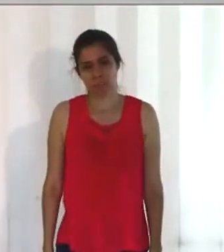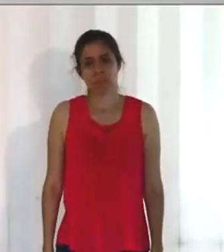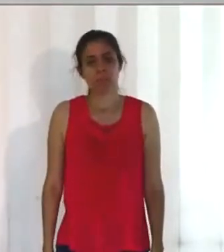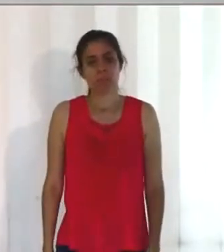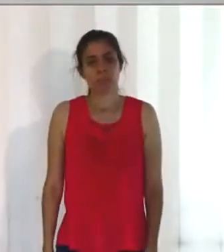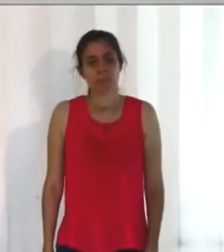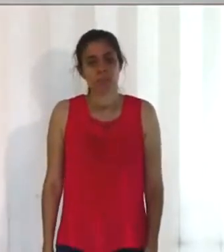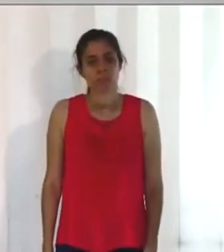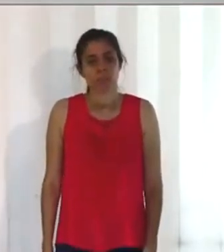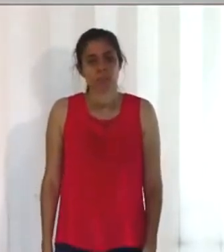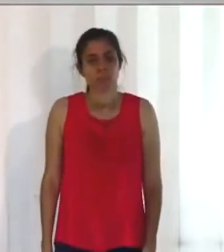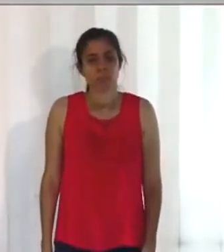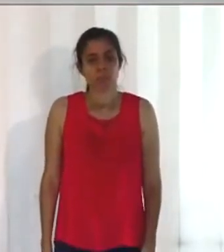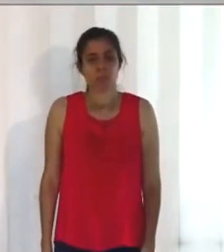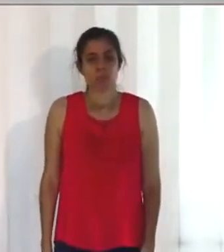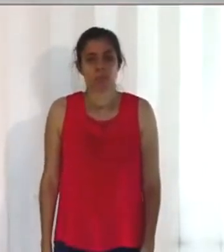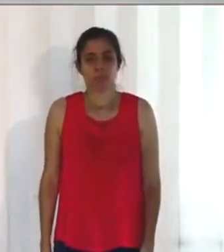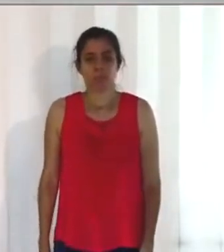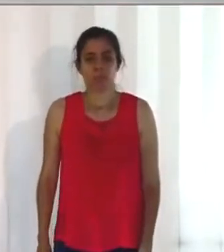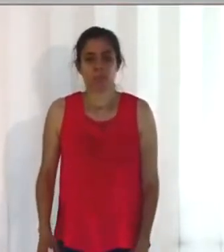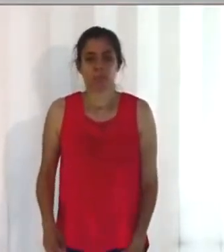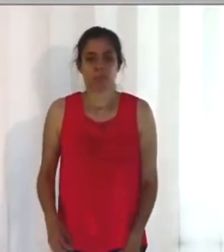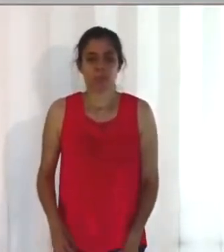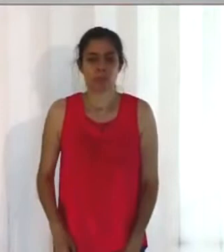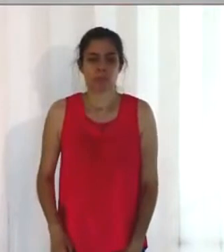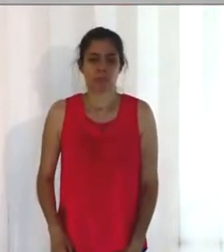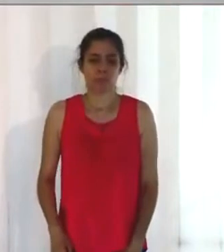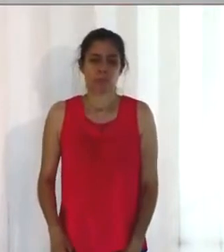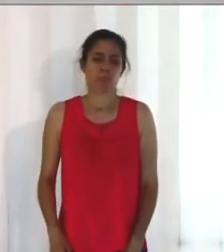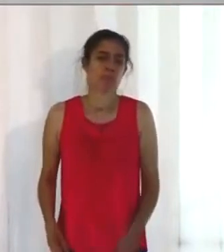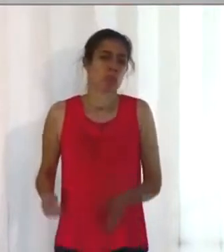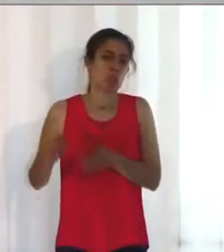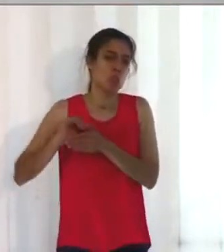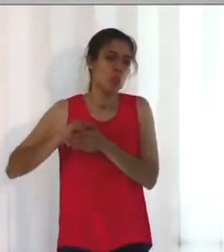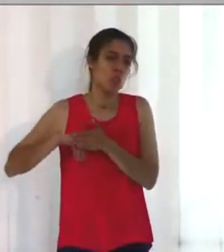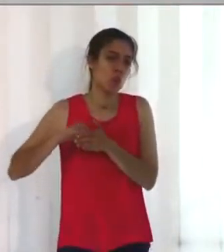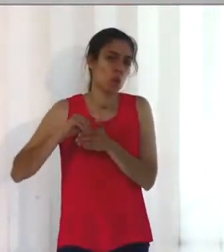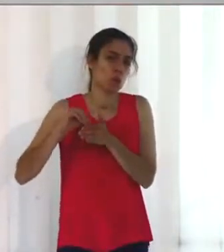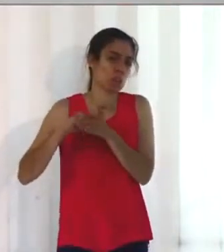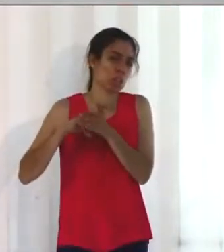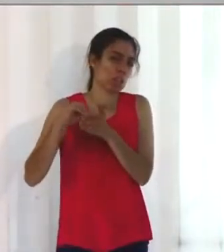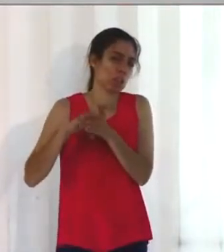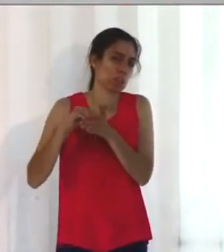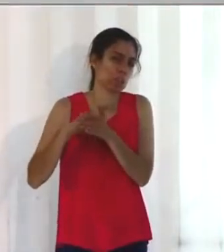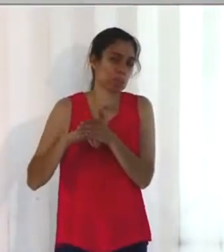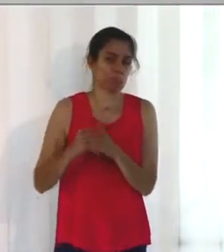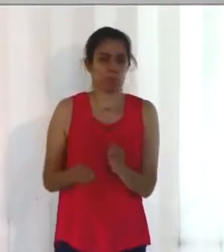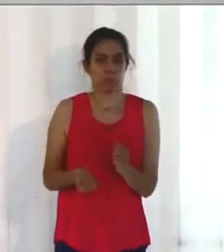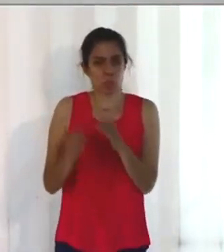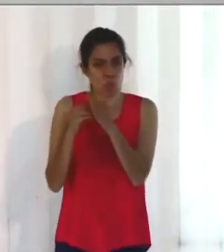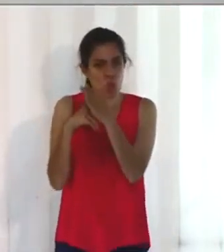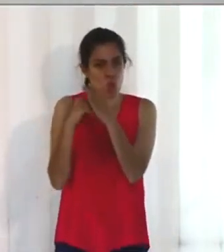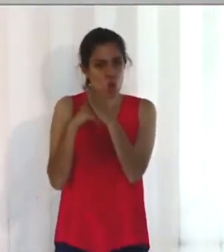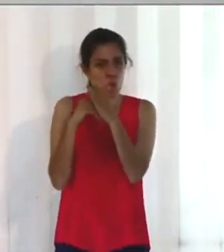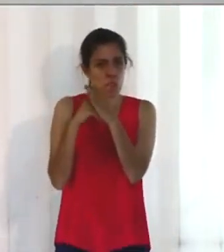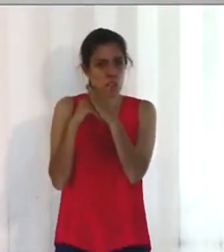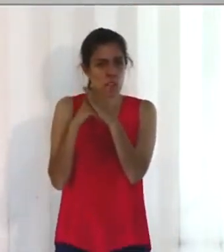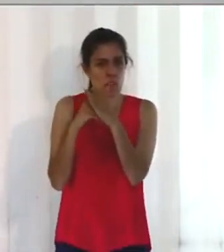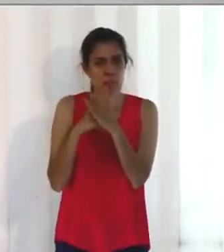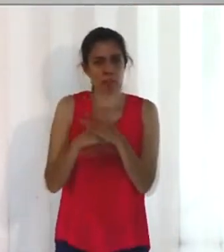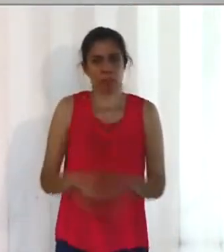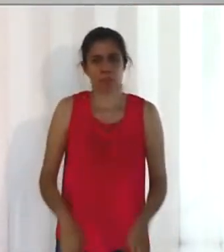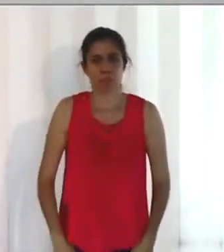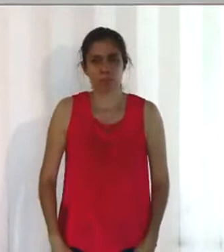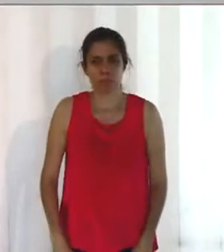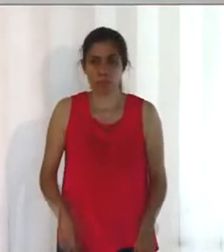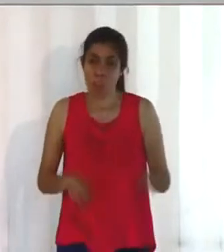estavam consagrando o que não lhes faltaria no seu pensamento. Parece que foi assim com Caim. Então